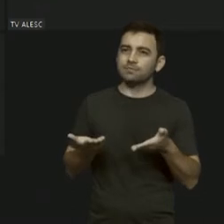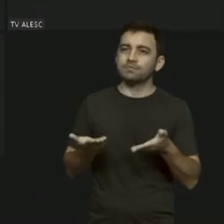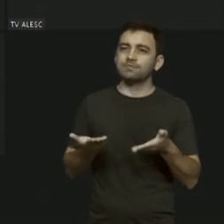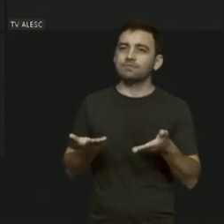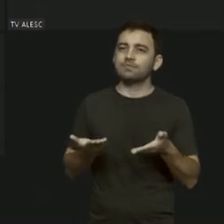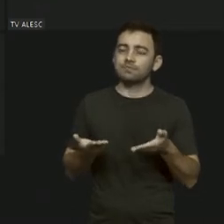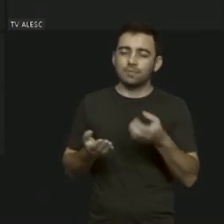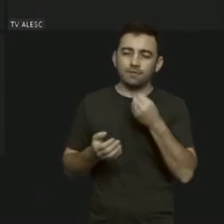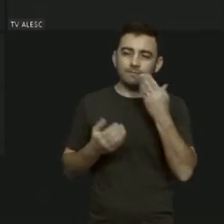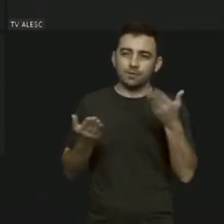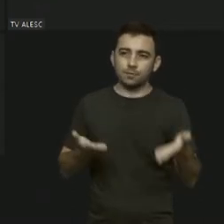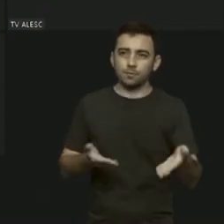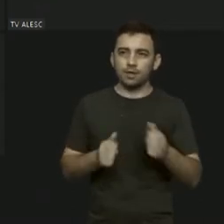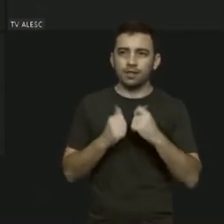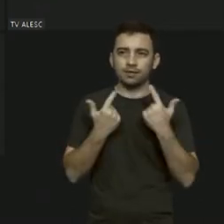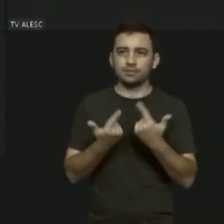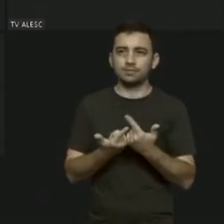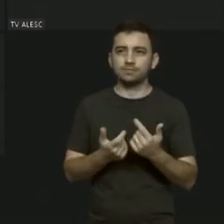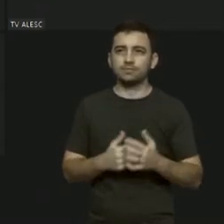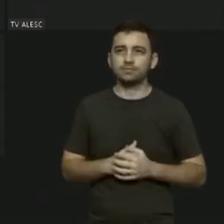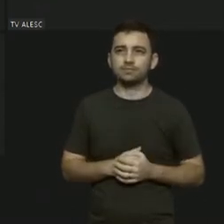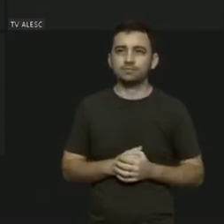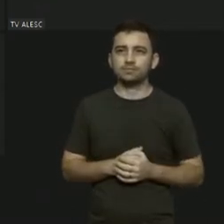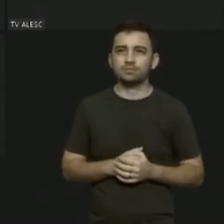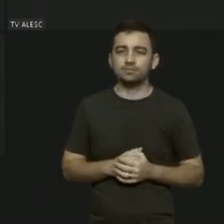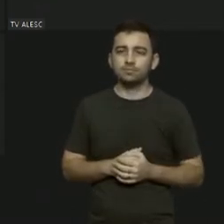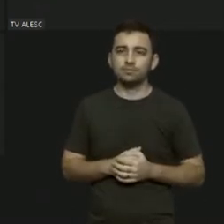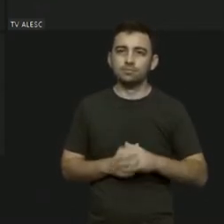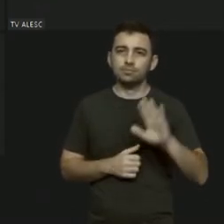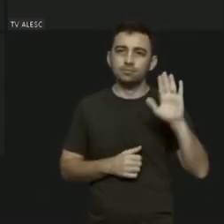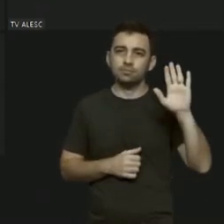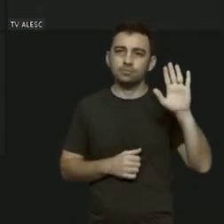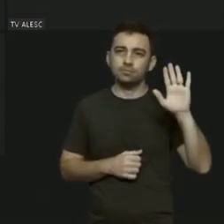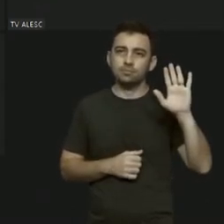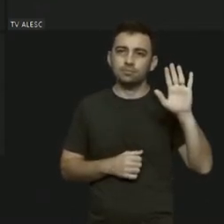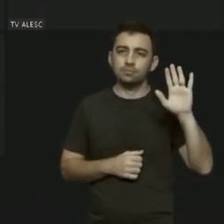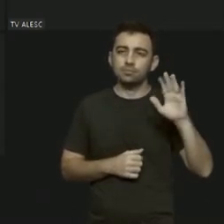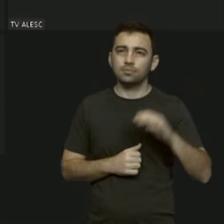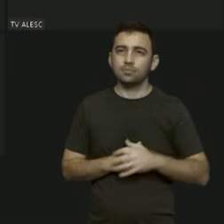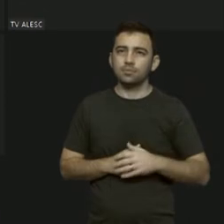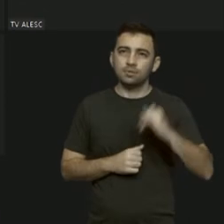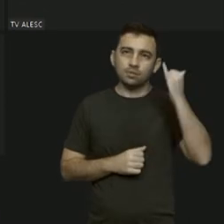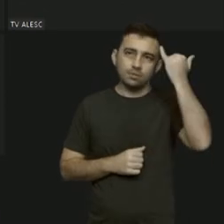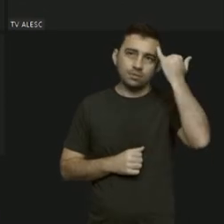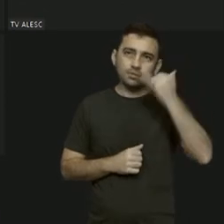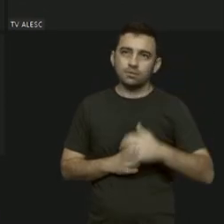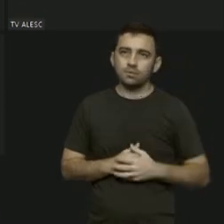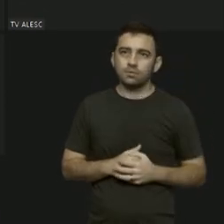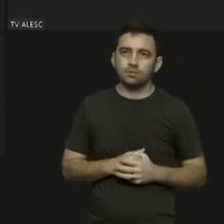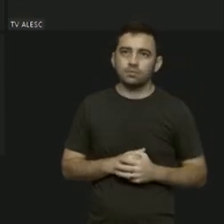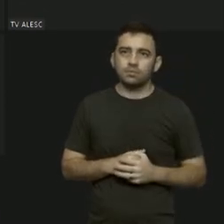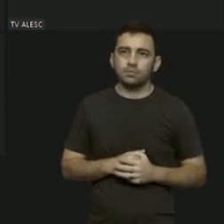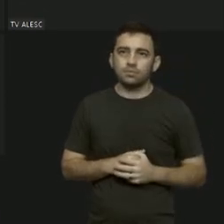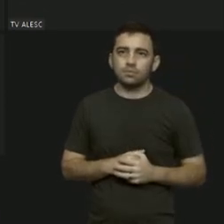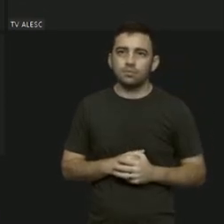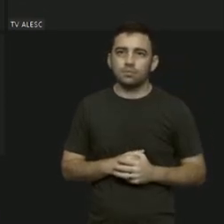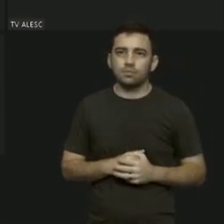Alesc. Senhor presidente, deputado Jair Mioto. Pela ordem, deputado Jair